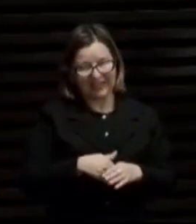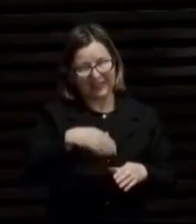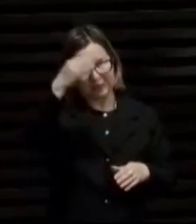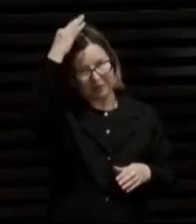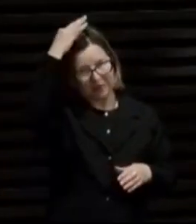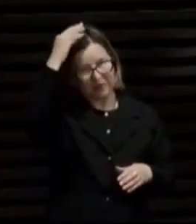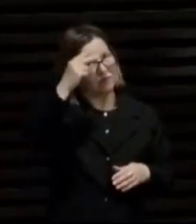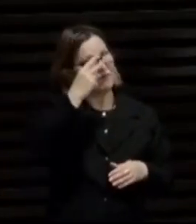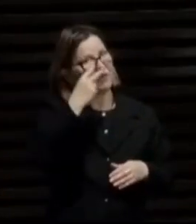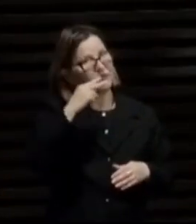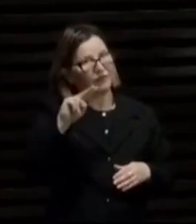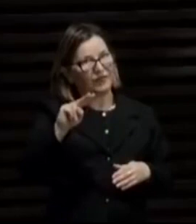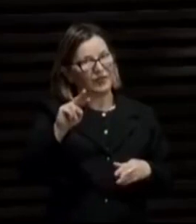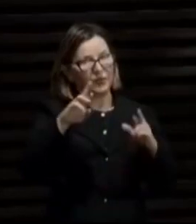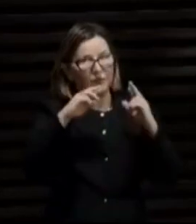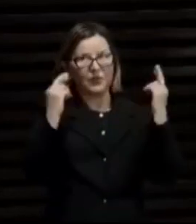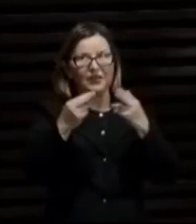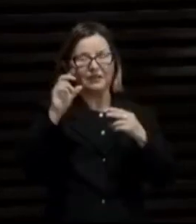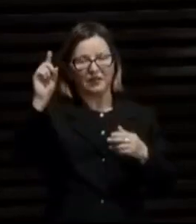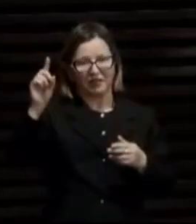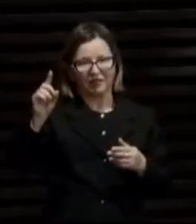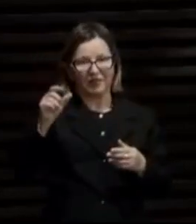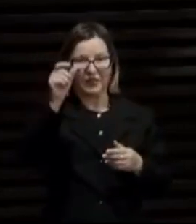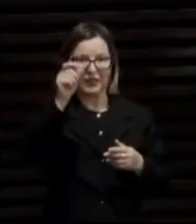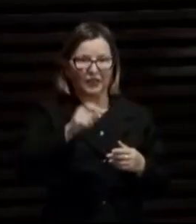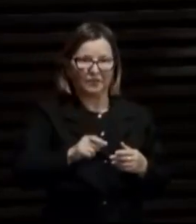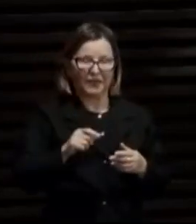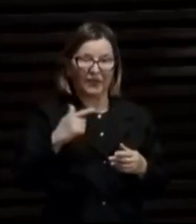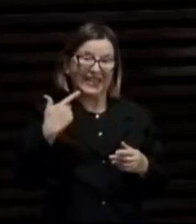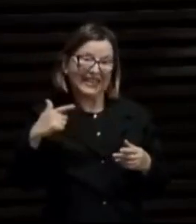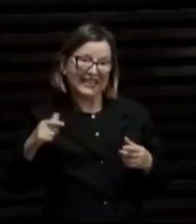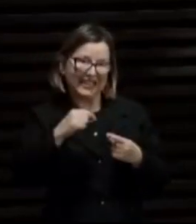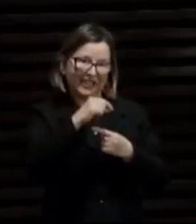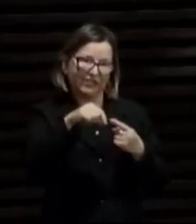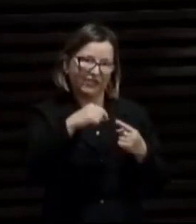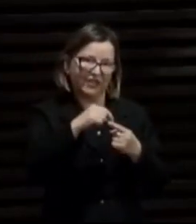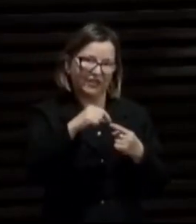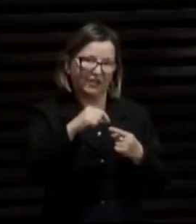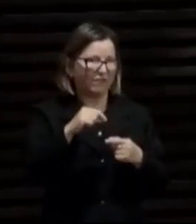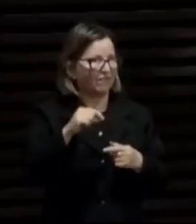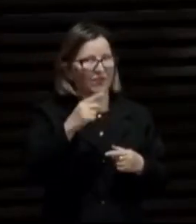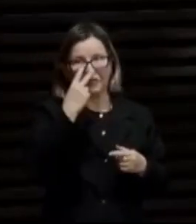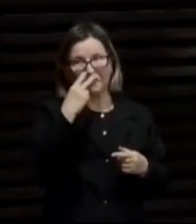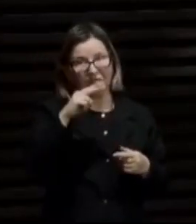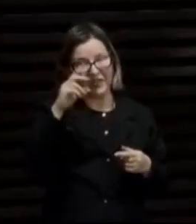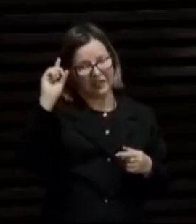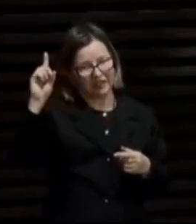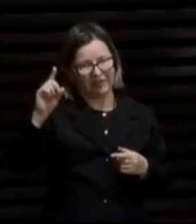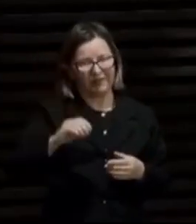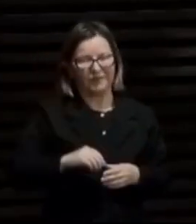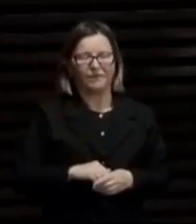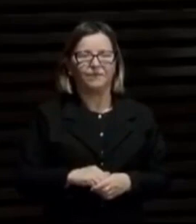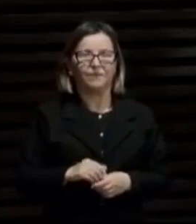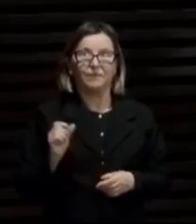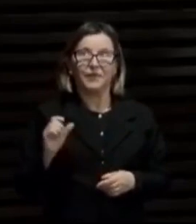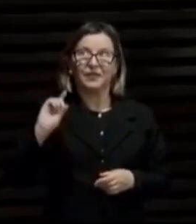quem não for santificado, não verá a Deus. É o que a palavra está nos dizendo aqui.